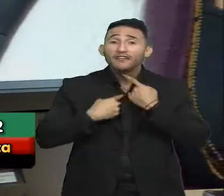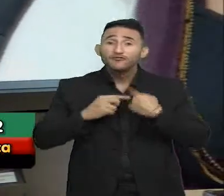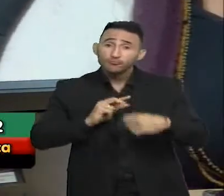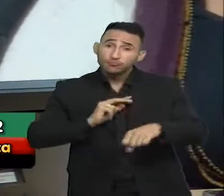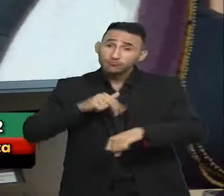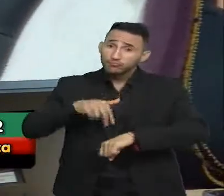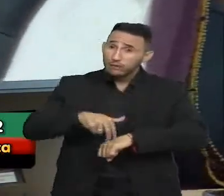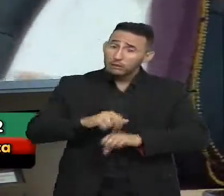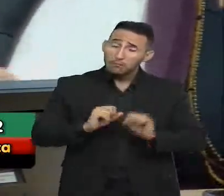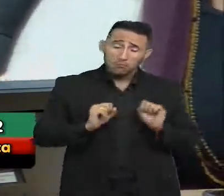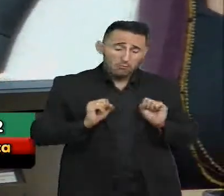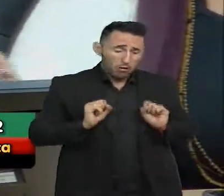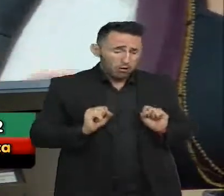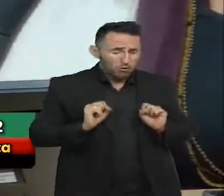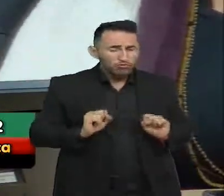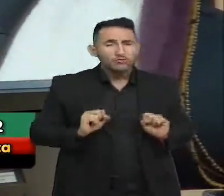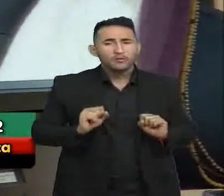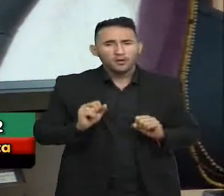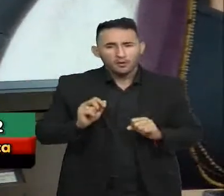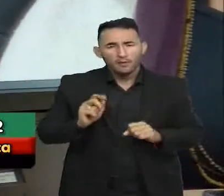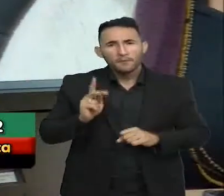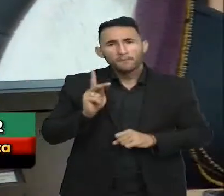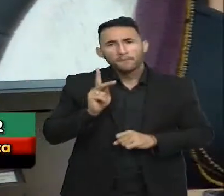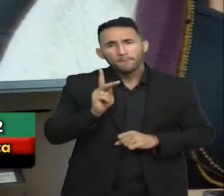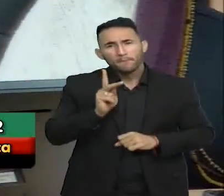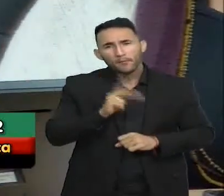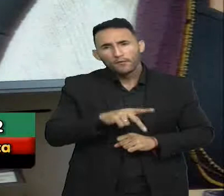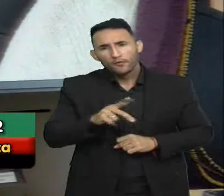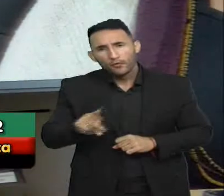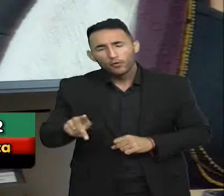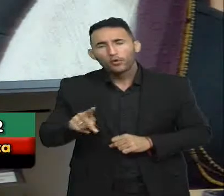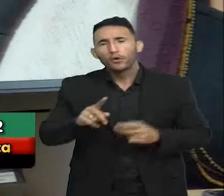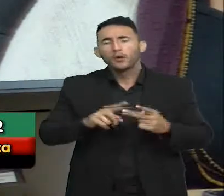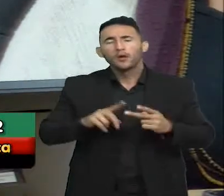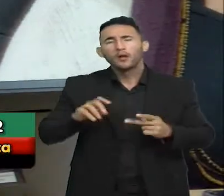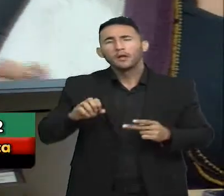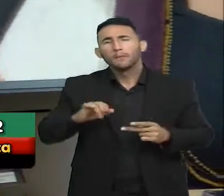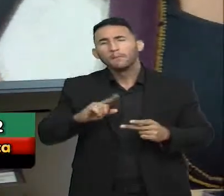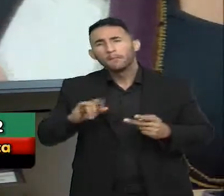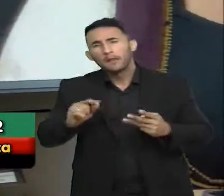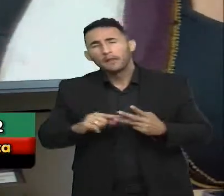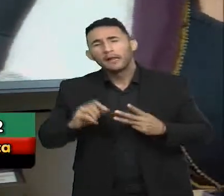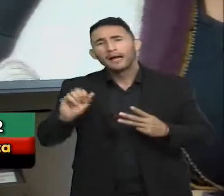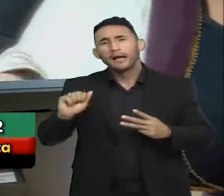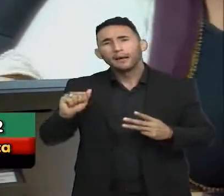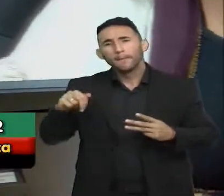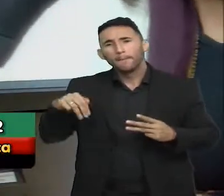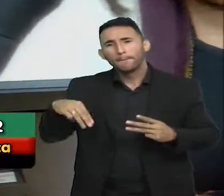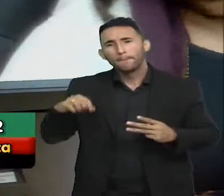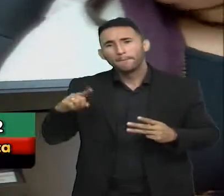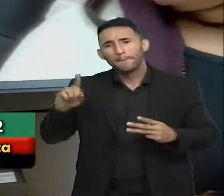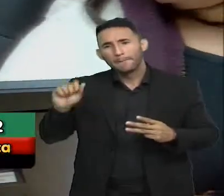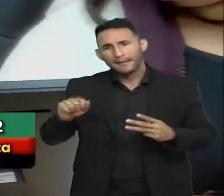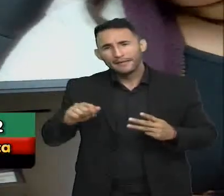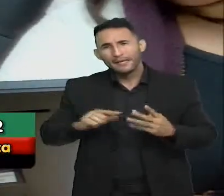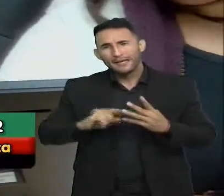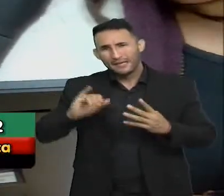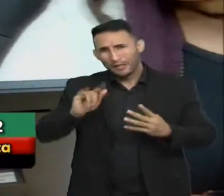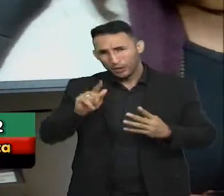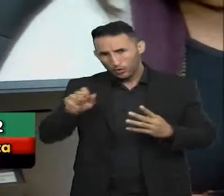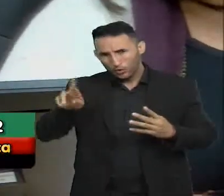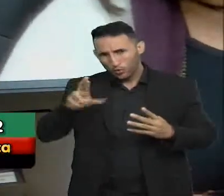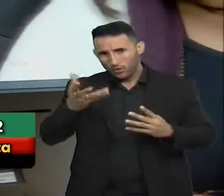Priscila, o da professora Emília, da Amanda. Eu sei que o Igor também quer falar um pouquinho,